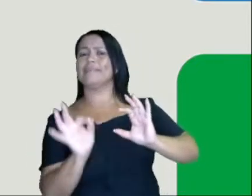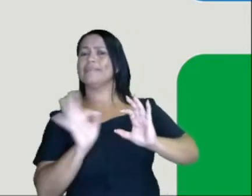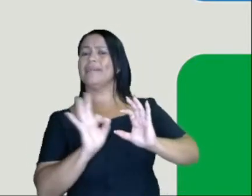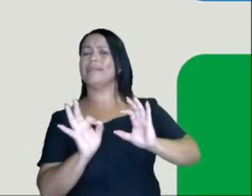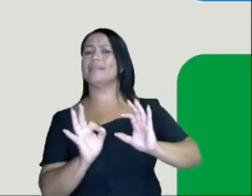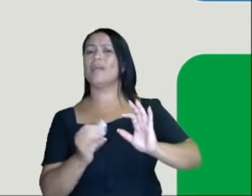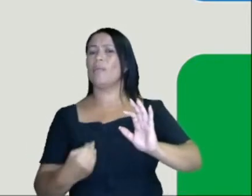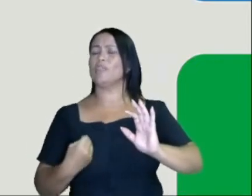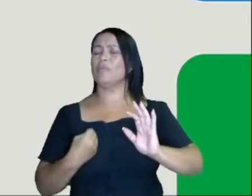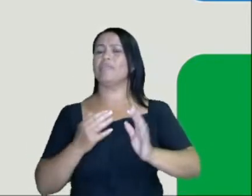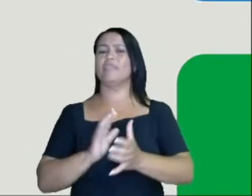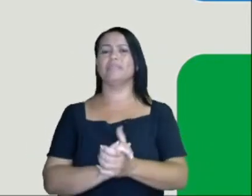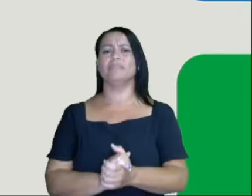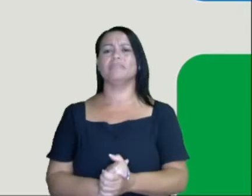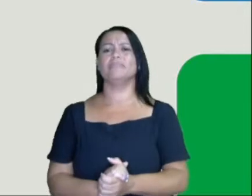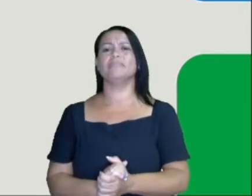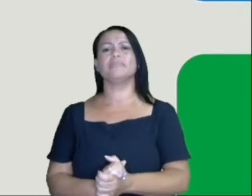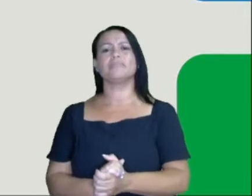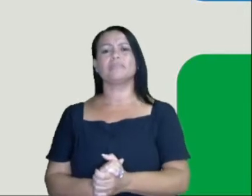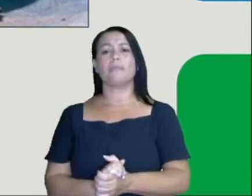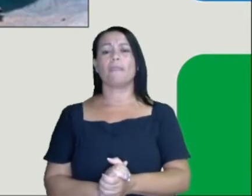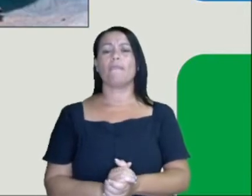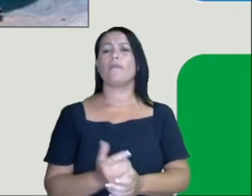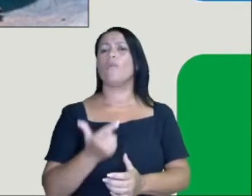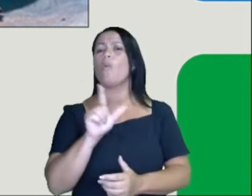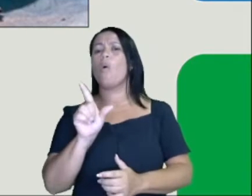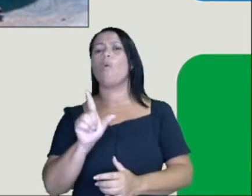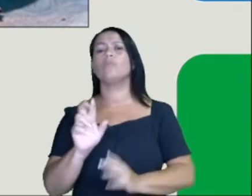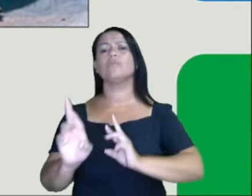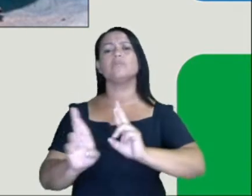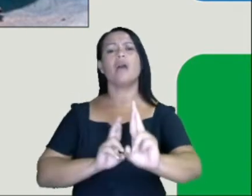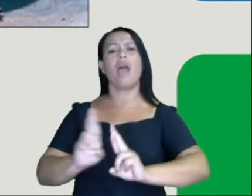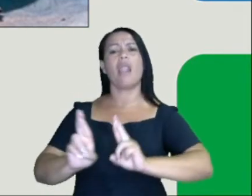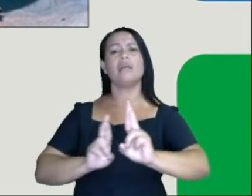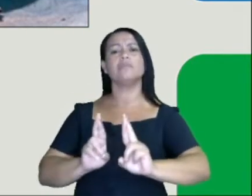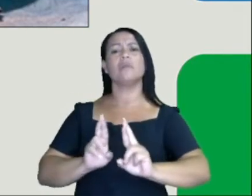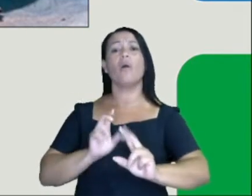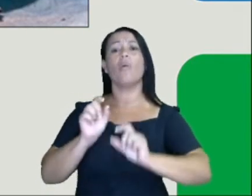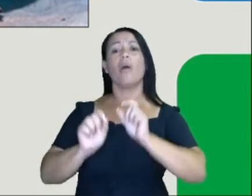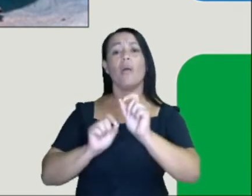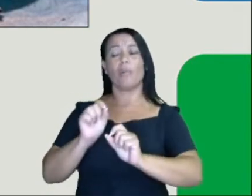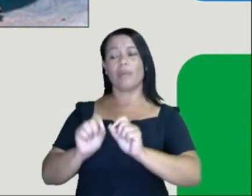outros locais. Uma outra relação é o